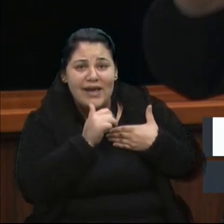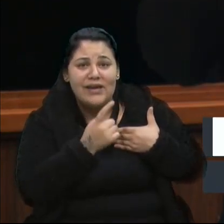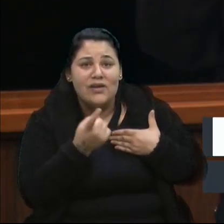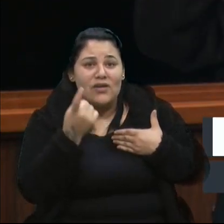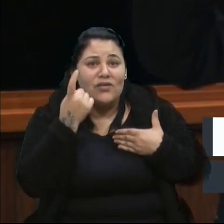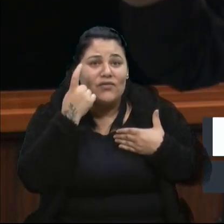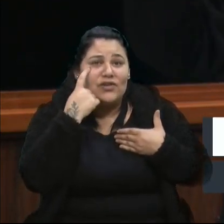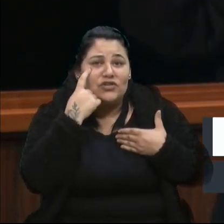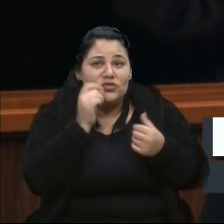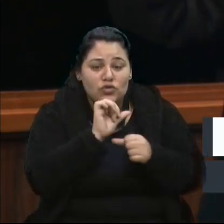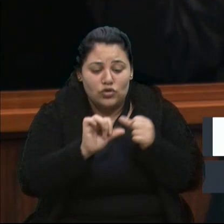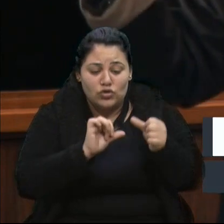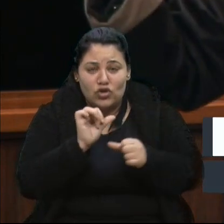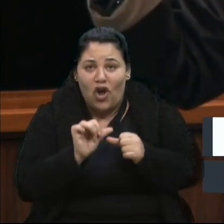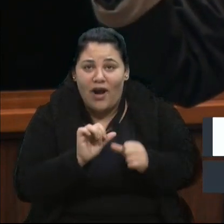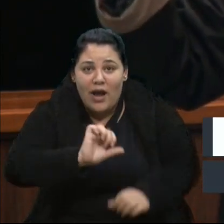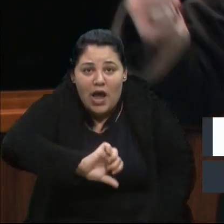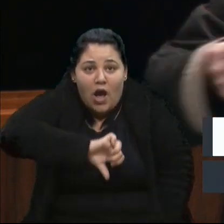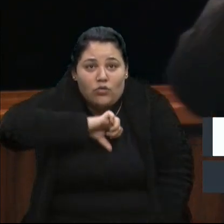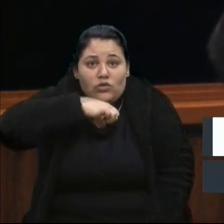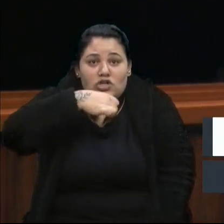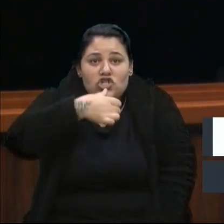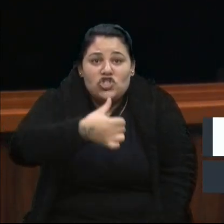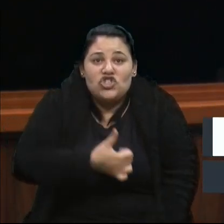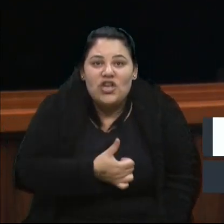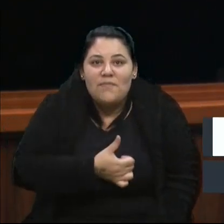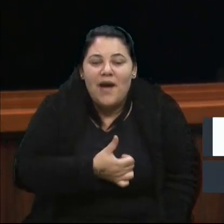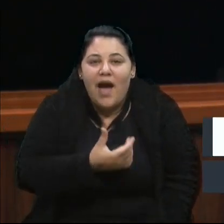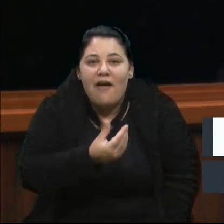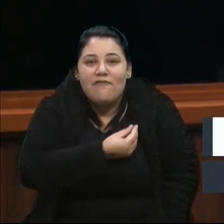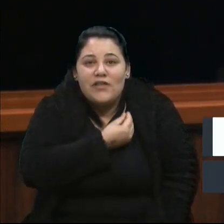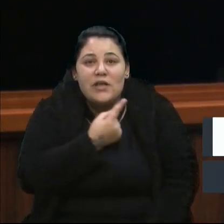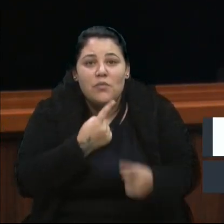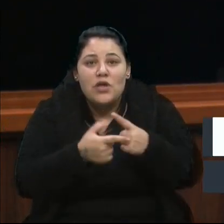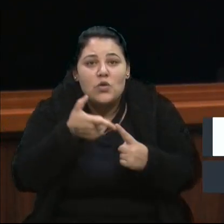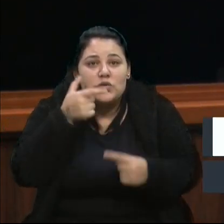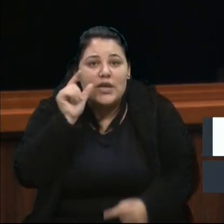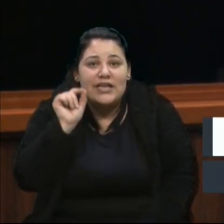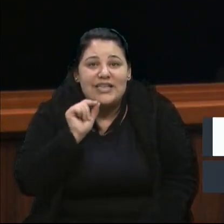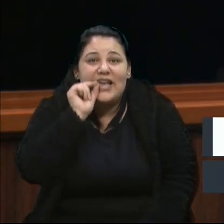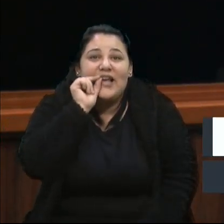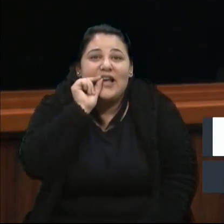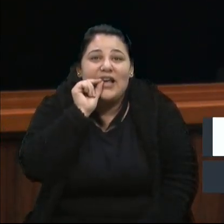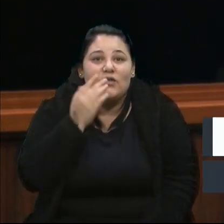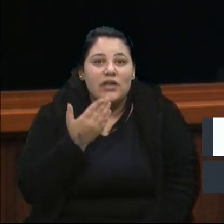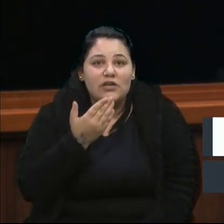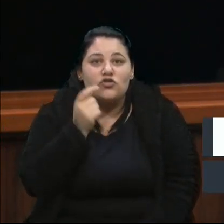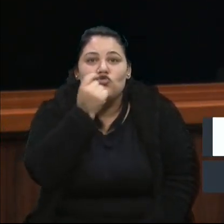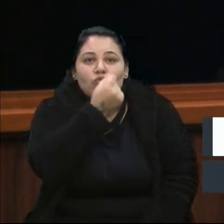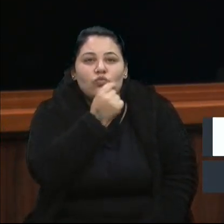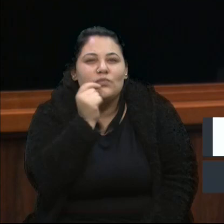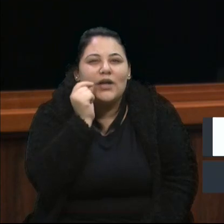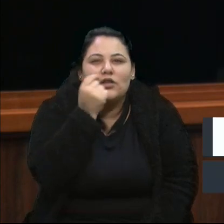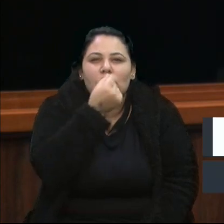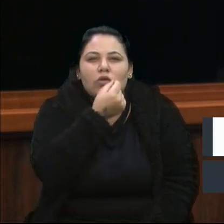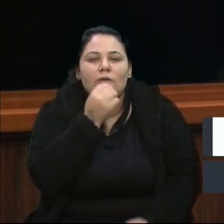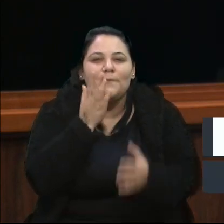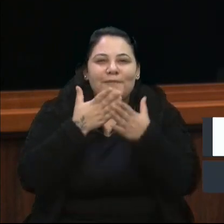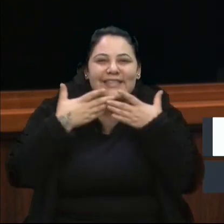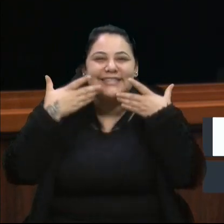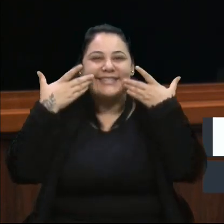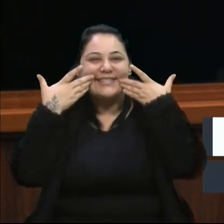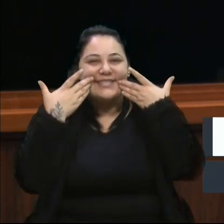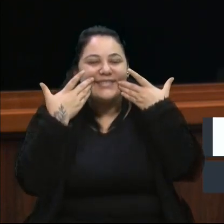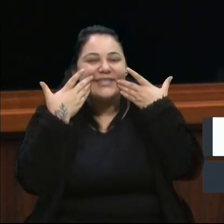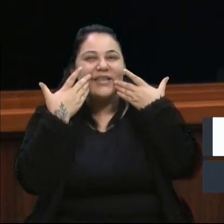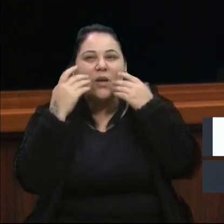mudam sua autoestima, sua vida, porque consegue botar um dente na boca e botar um batom daí, porque daí vão